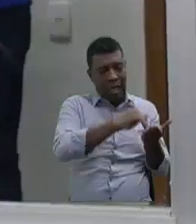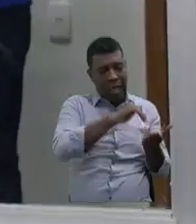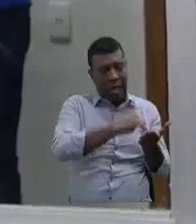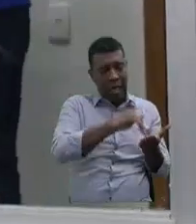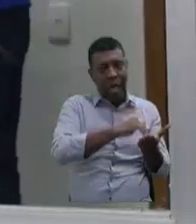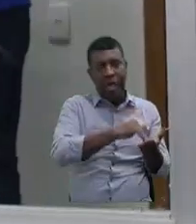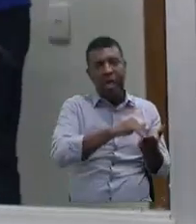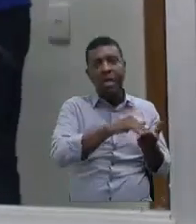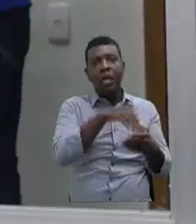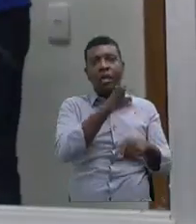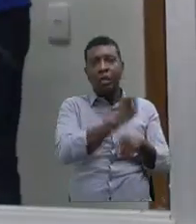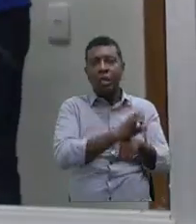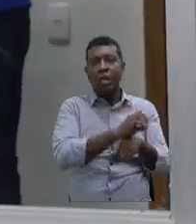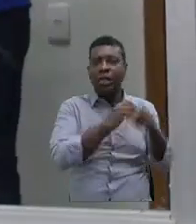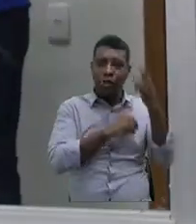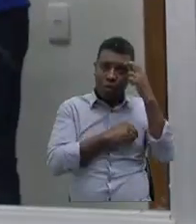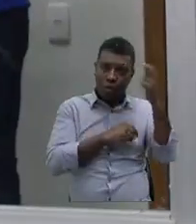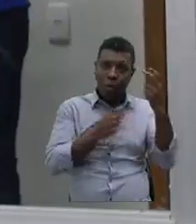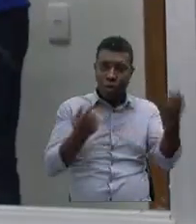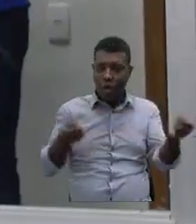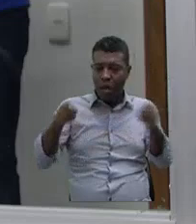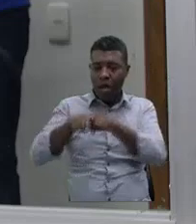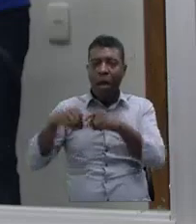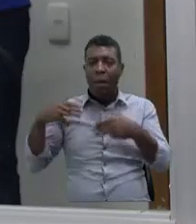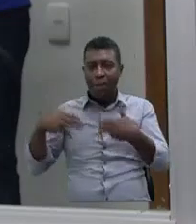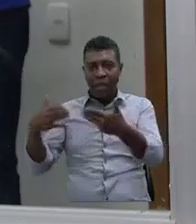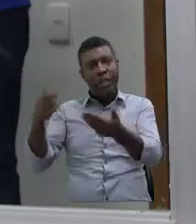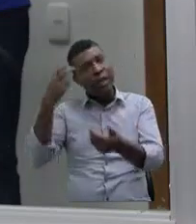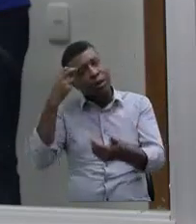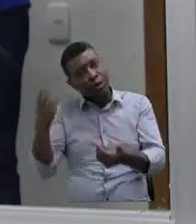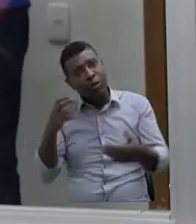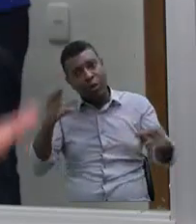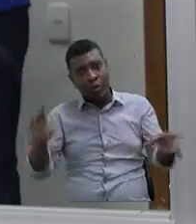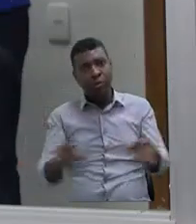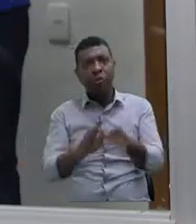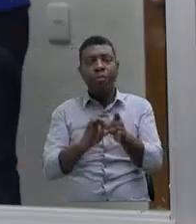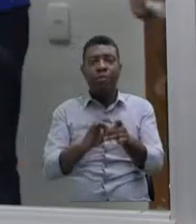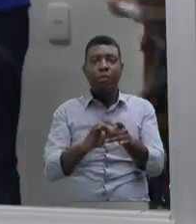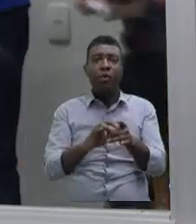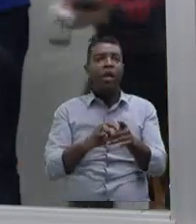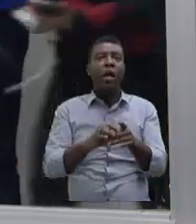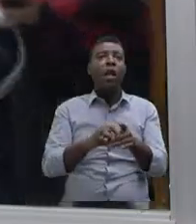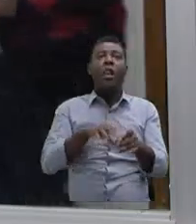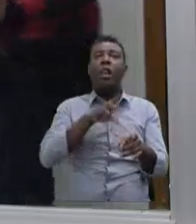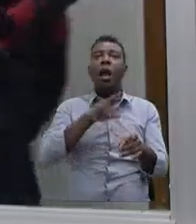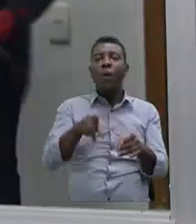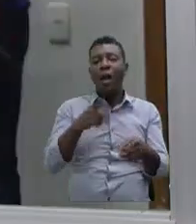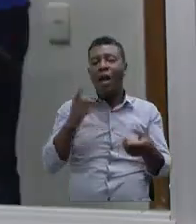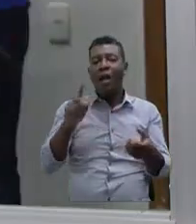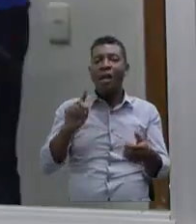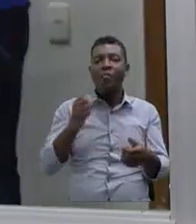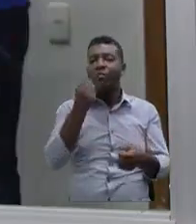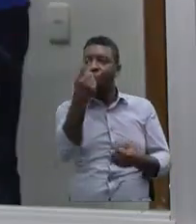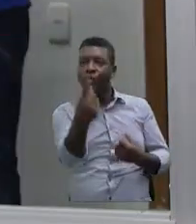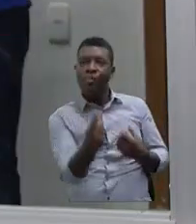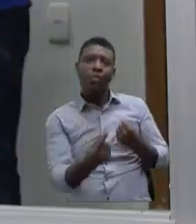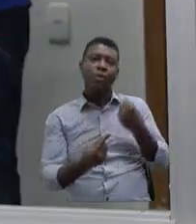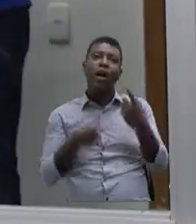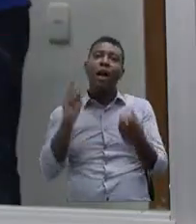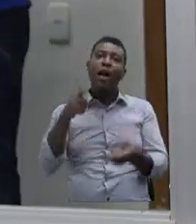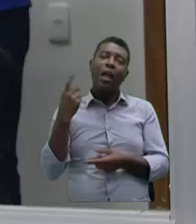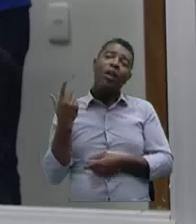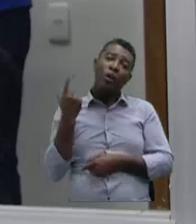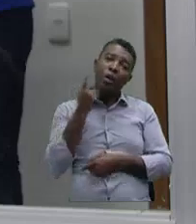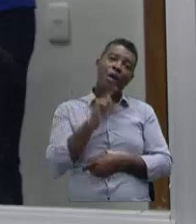da Cultura. Importante dizer que a retomada do MINC não é algo eventual ou algo ocasional, é uma conquista do governo Lula,